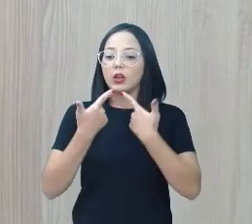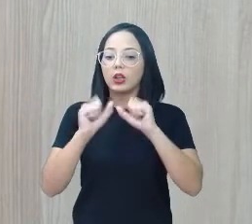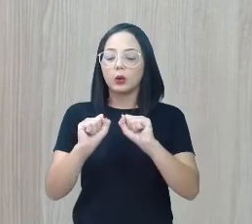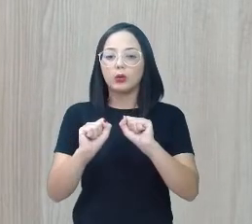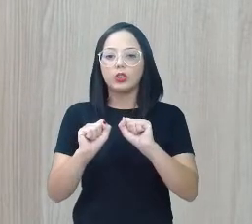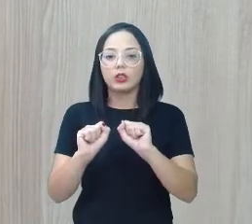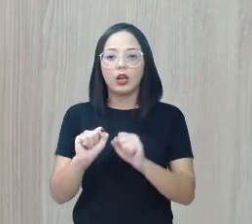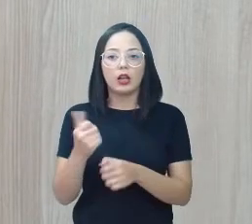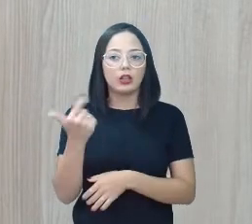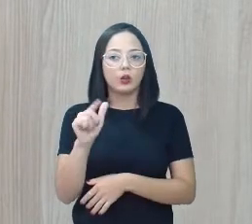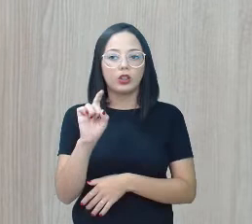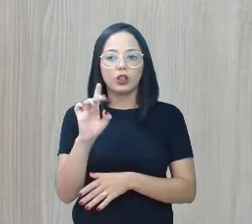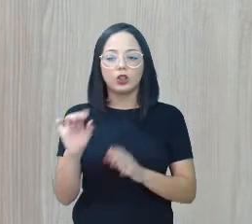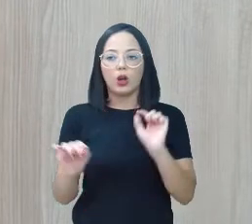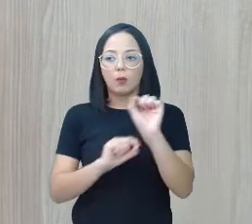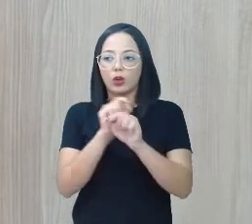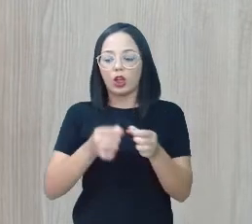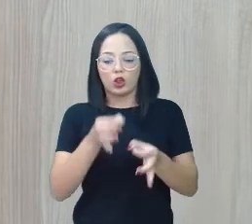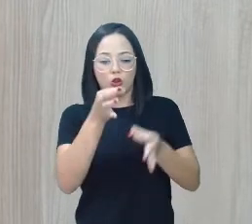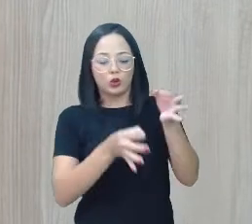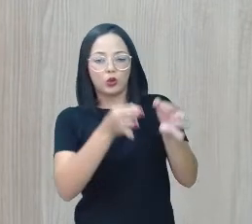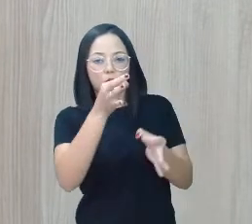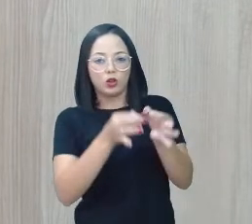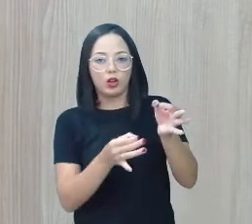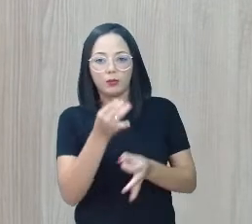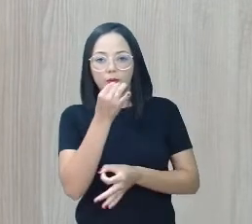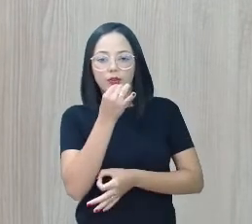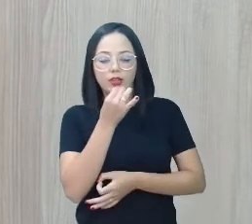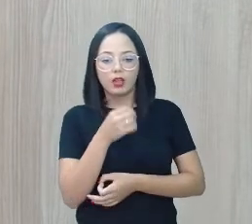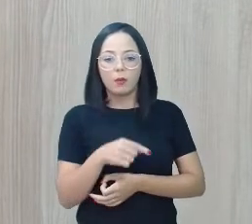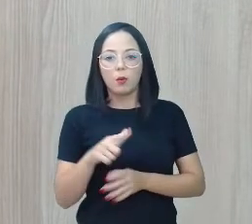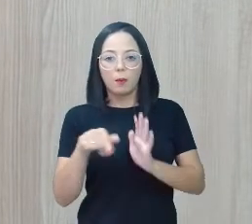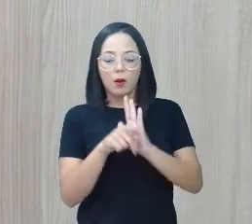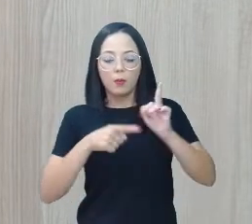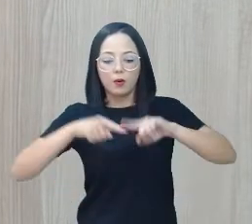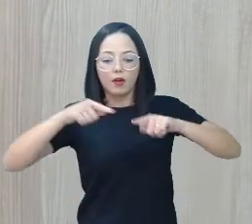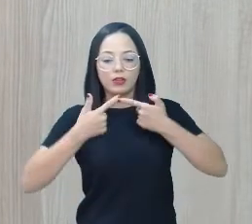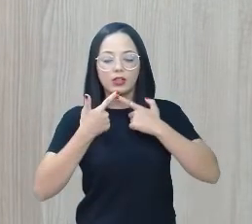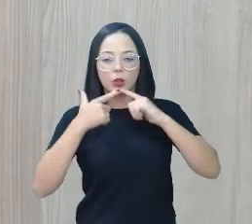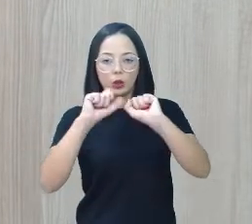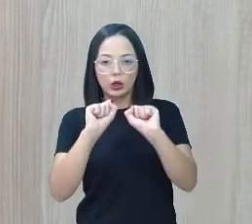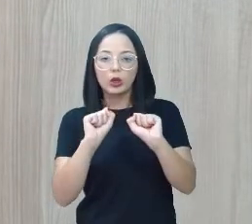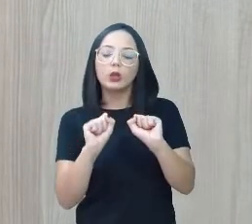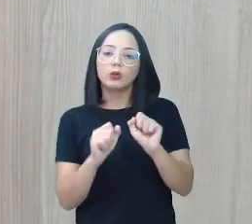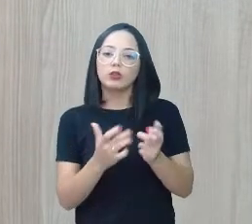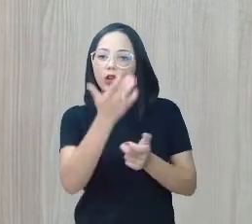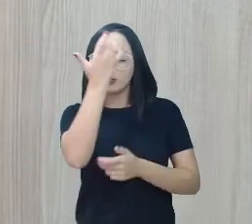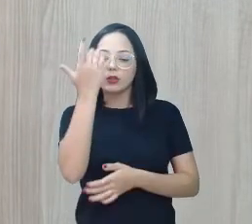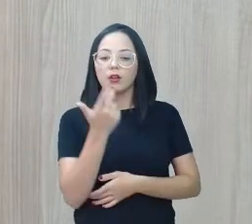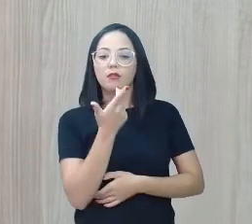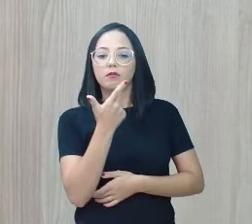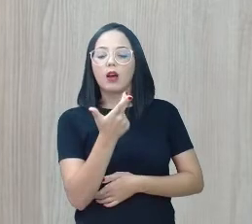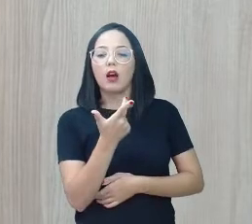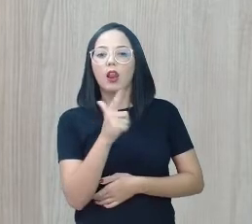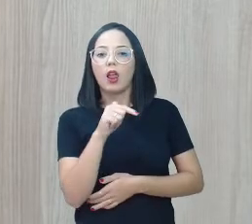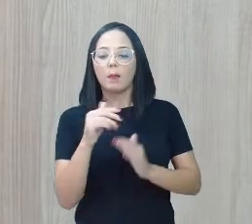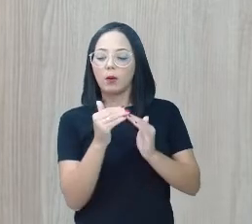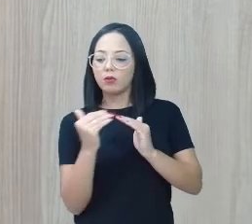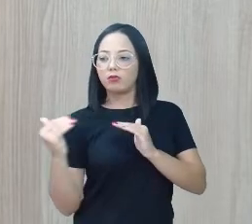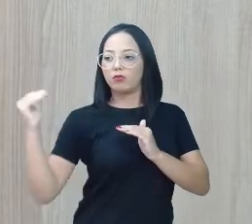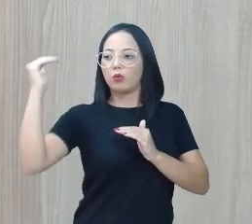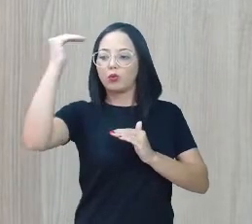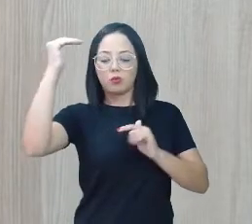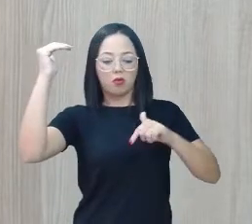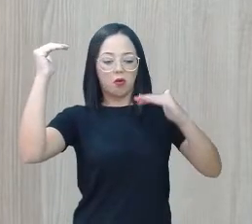não existe para subjugar o outro, ou seja, tornar uma variação, de uma forma que uma pessoa fala,